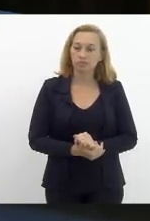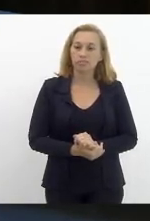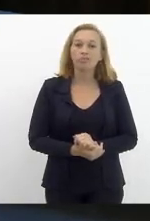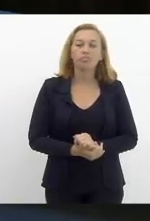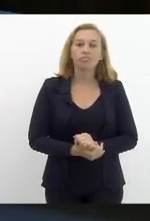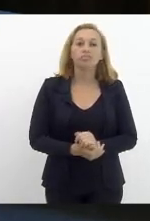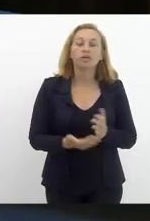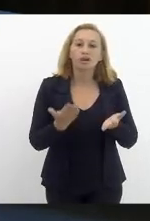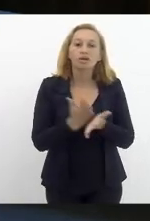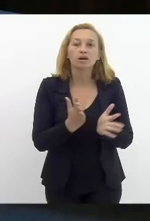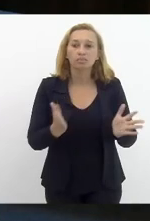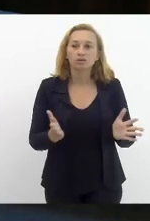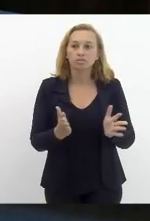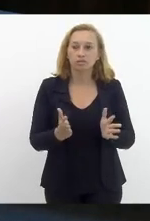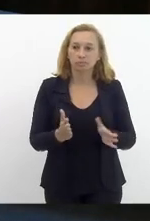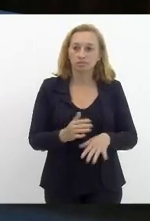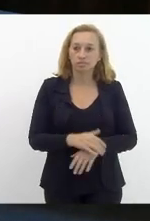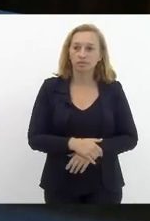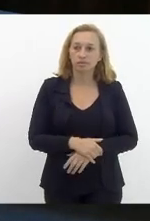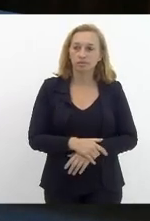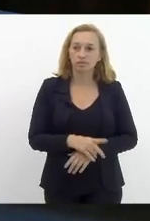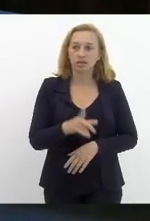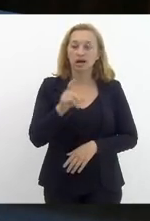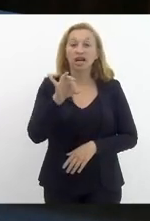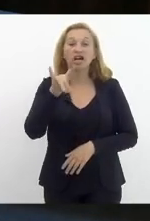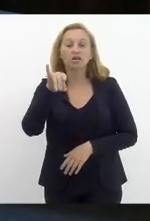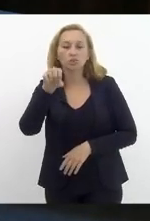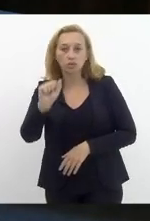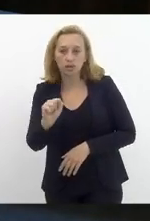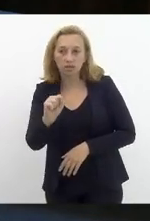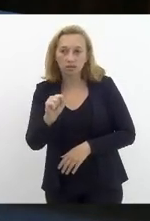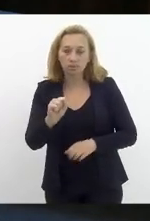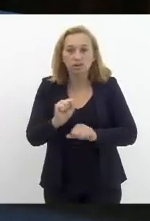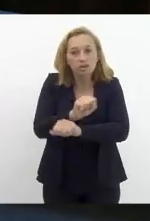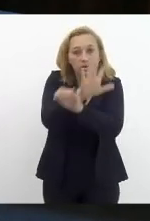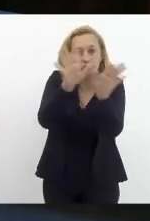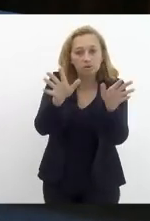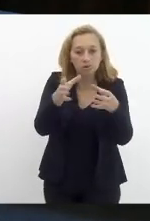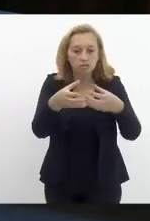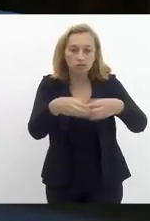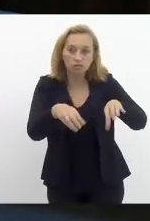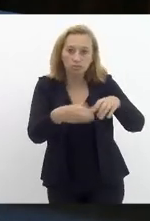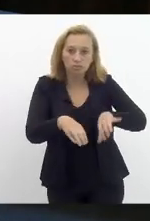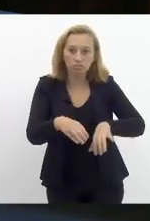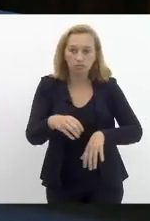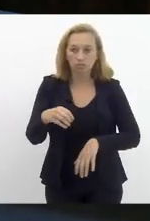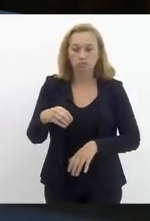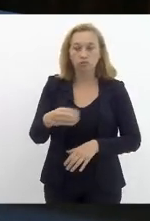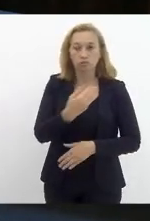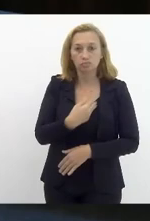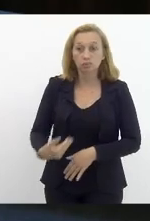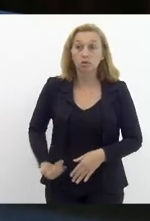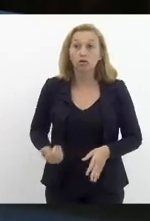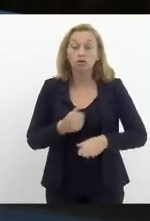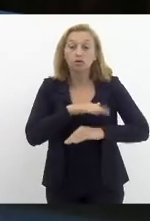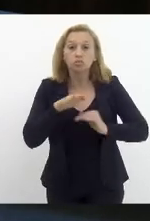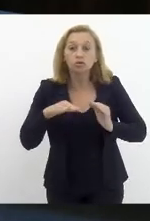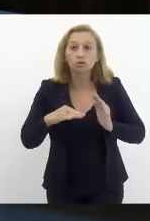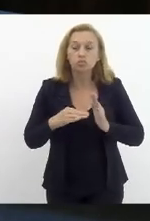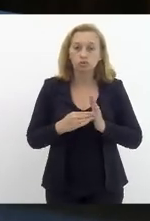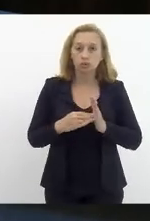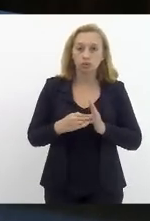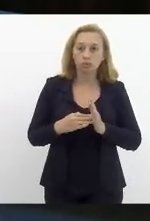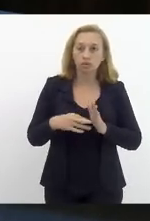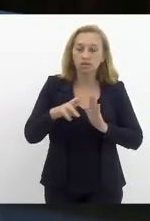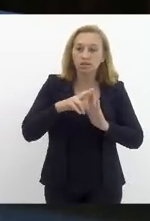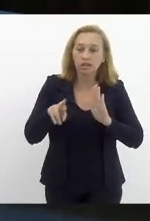acabar com essa porcaria de cláusula de barreira é garantir a transparência do concurso público, é garantir todos os princípios constitucionais